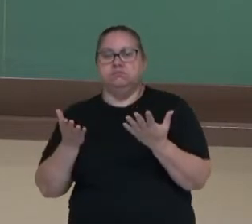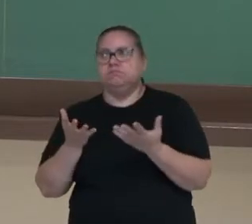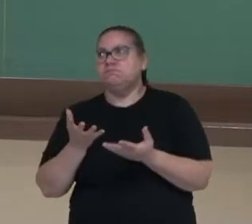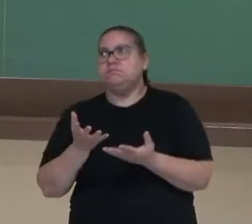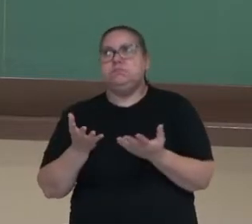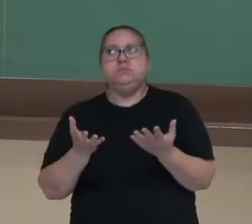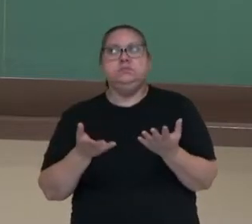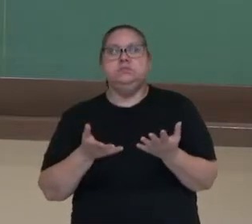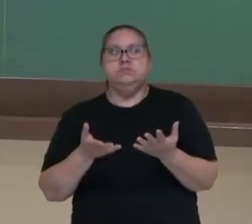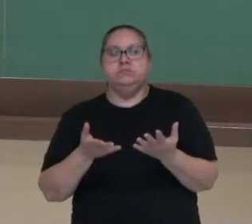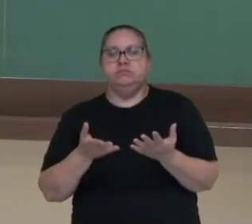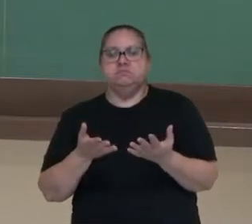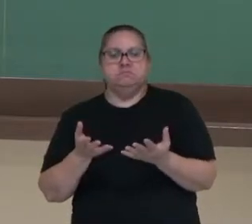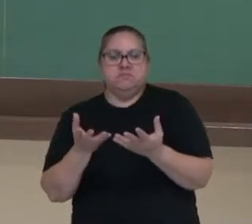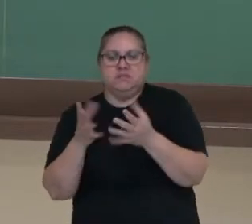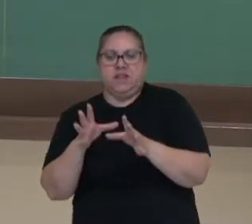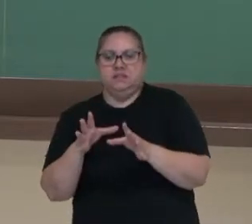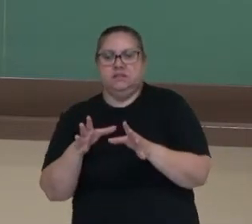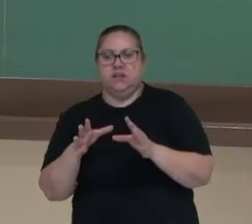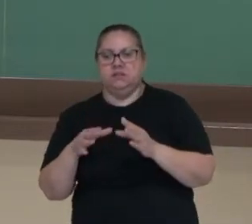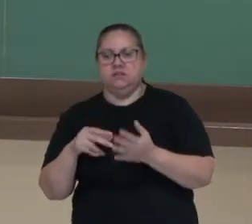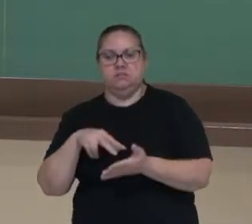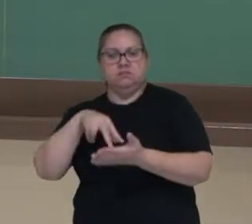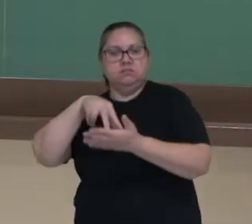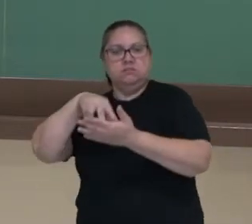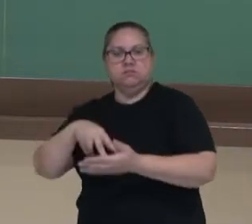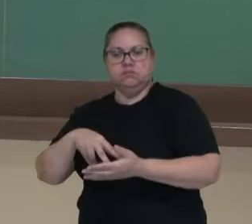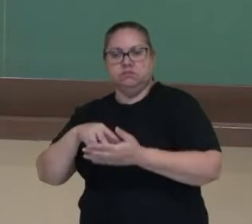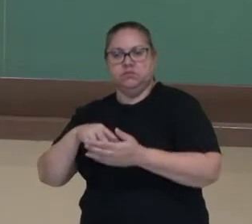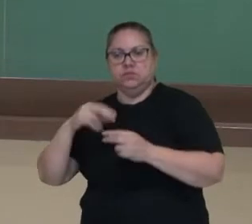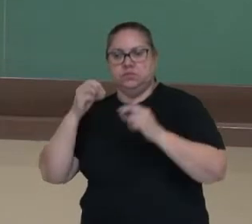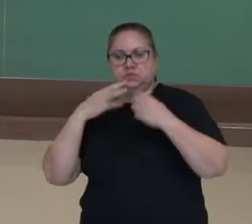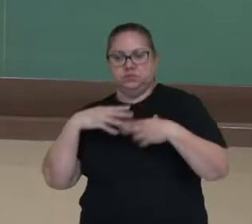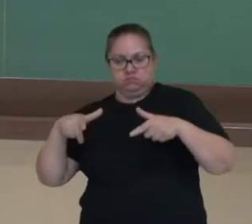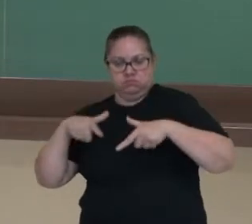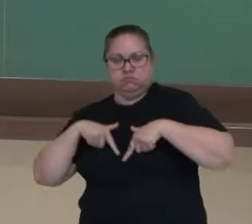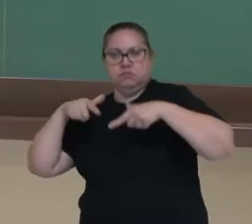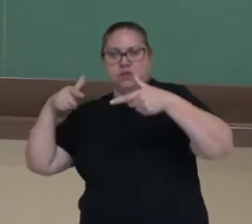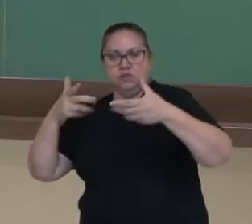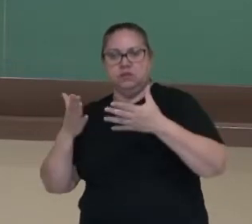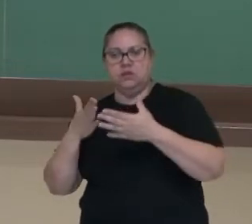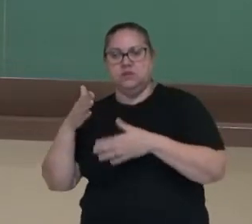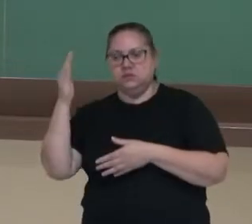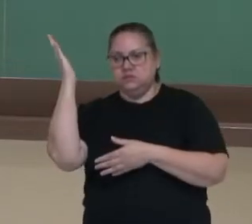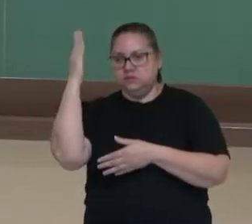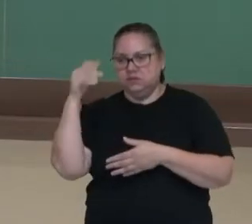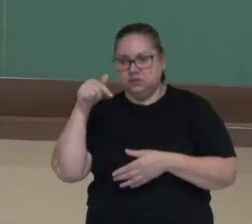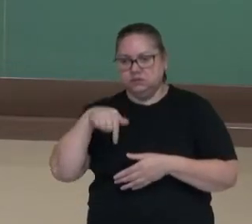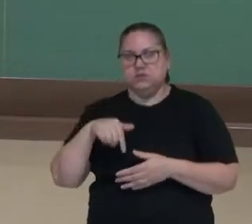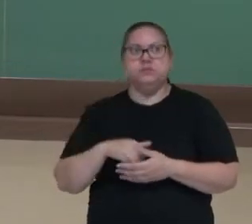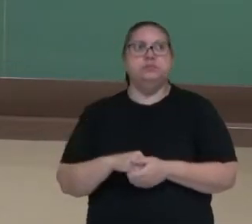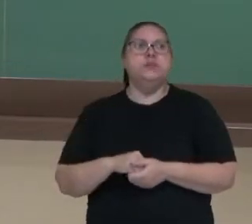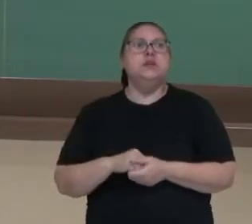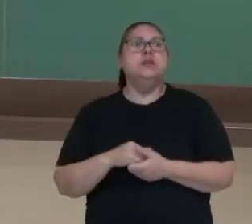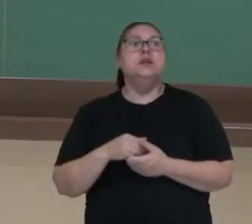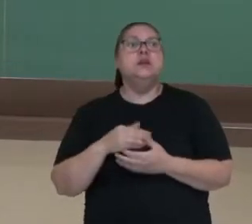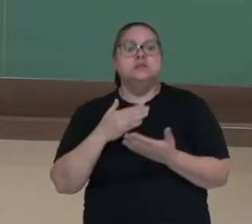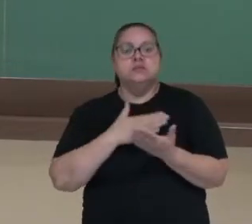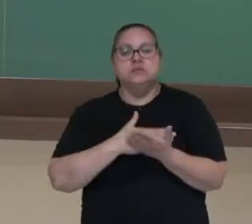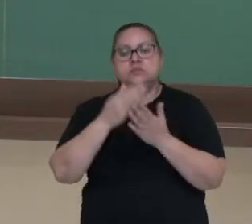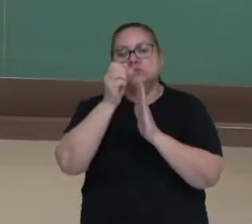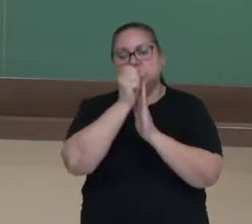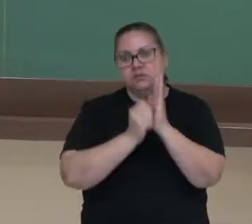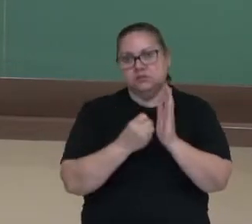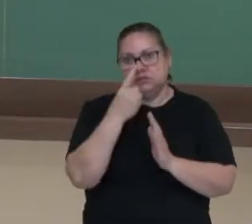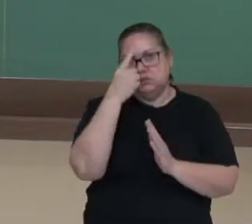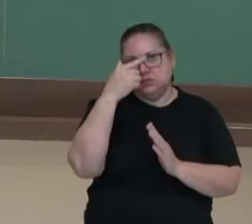não merecem estar no panteão dos heróis, né, do território nacional. A partir do século